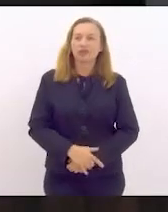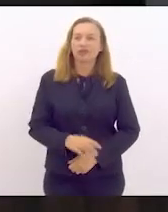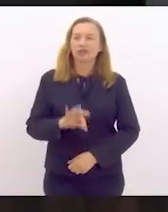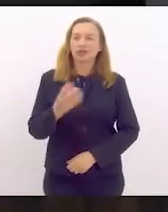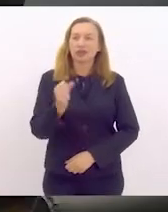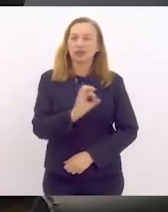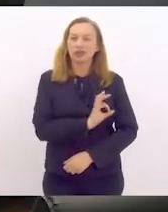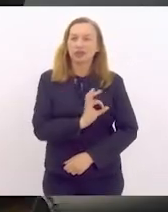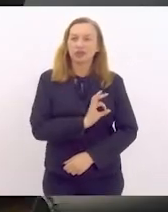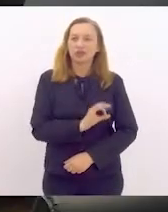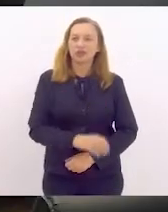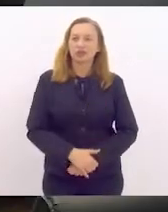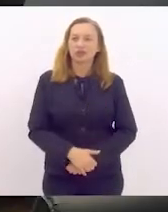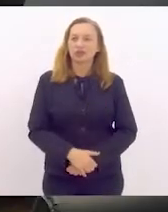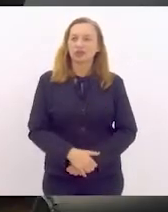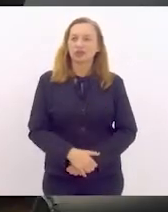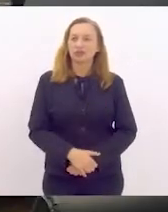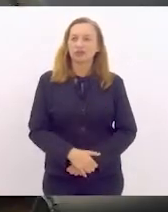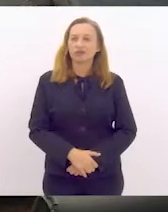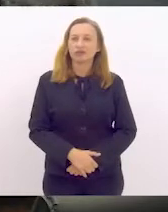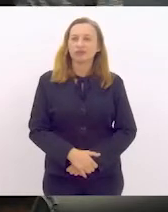Marta Rocha.